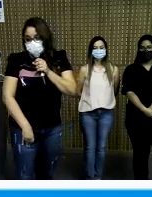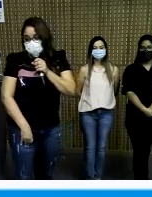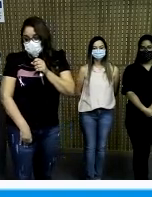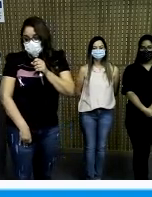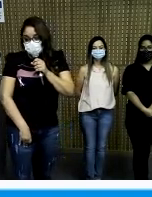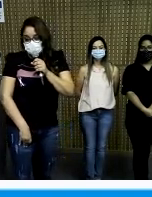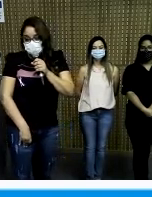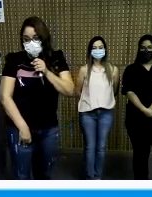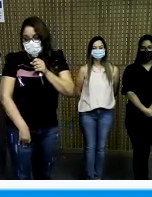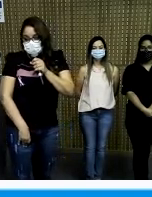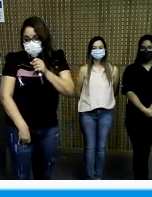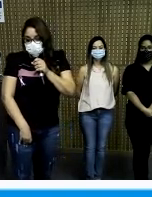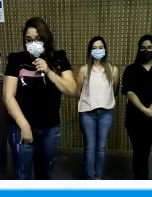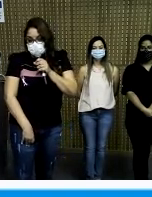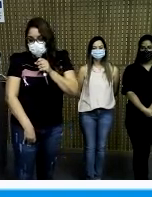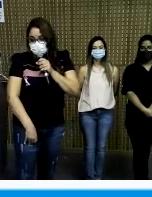6%